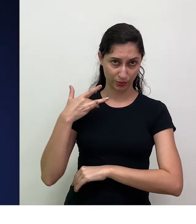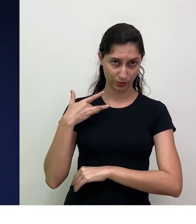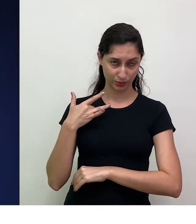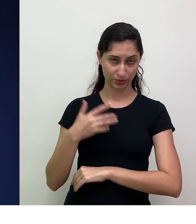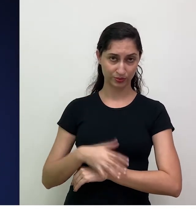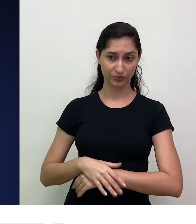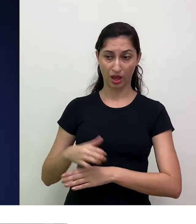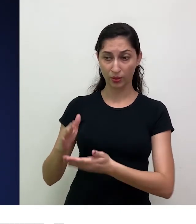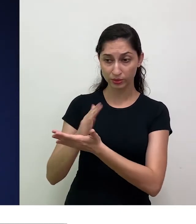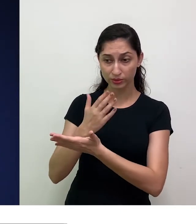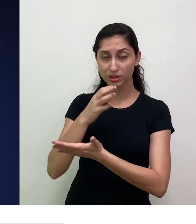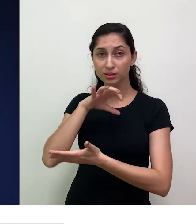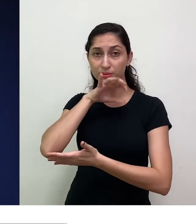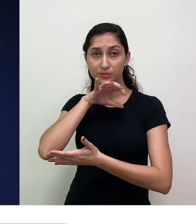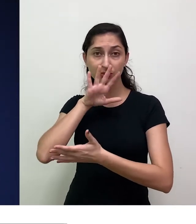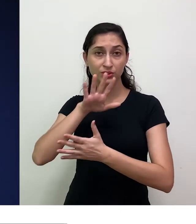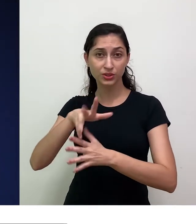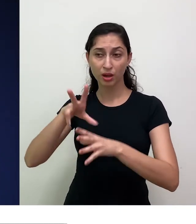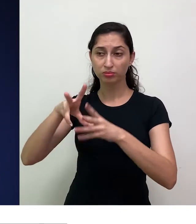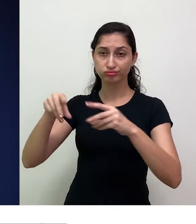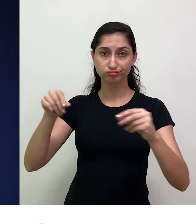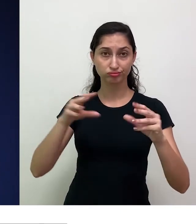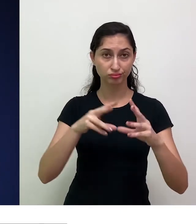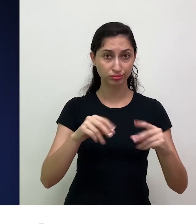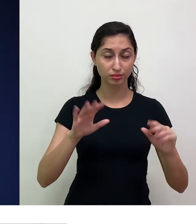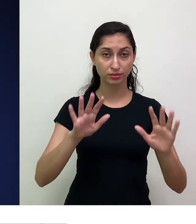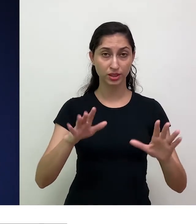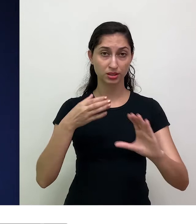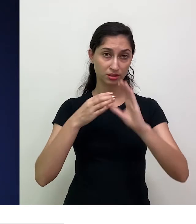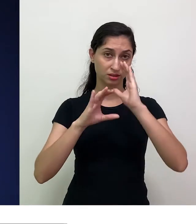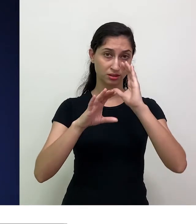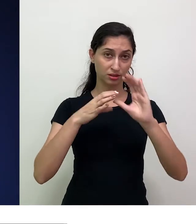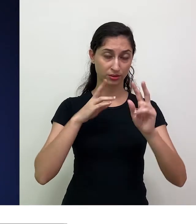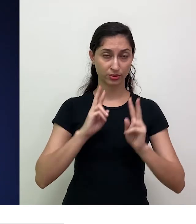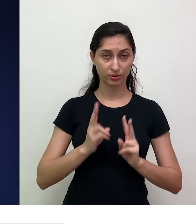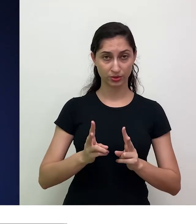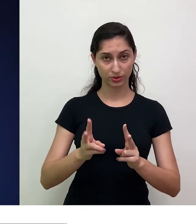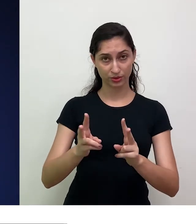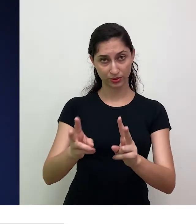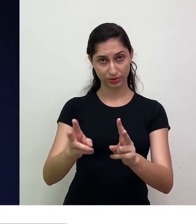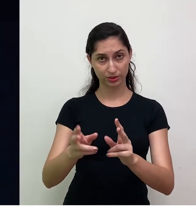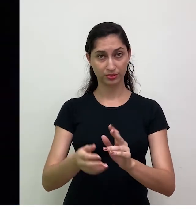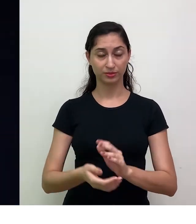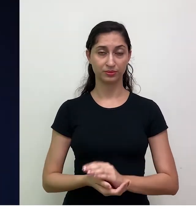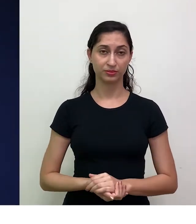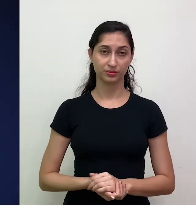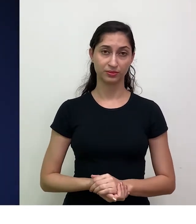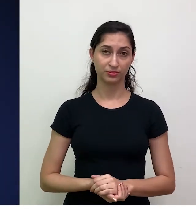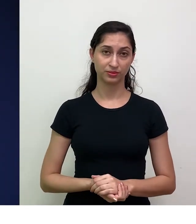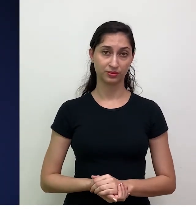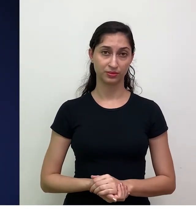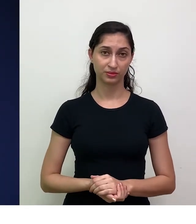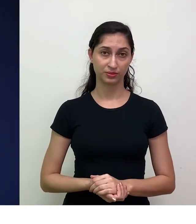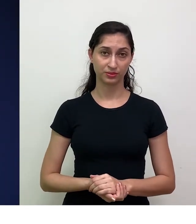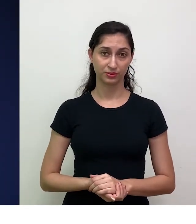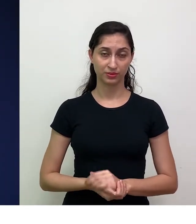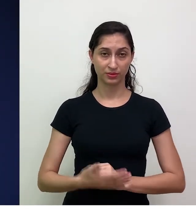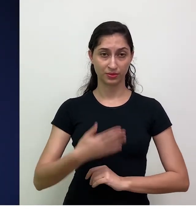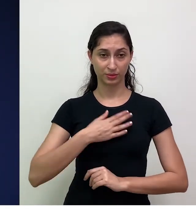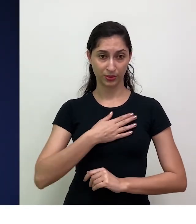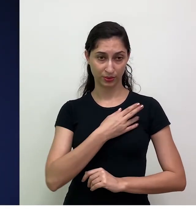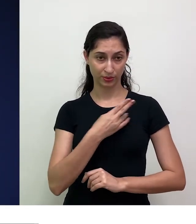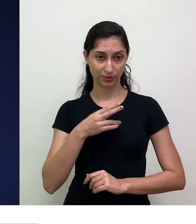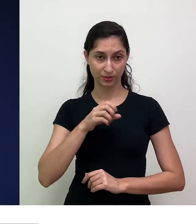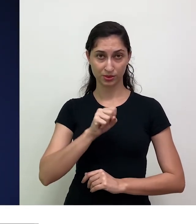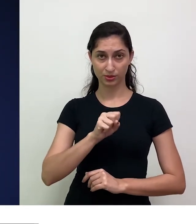perdemos, mas o nosso canto preserva só o nome. Meu nome é Sueli